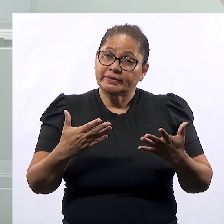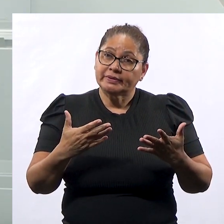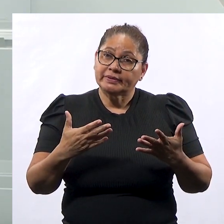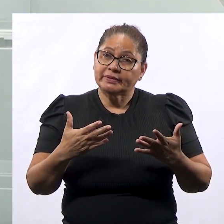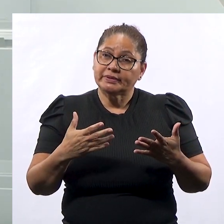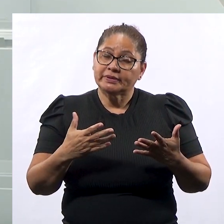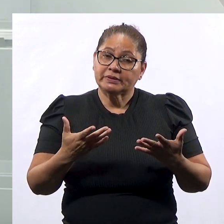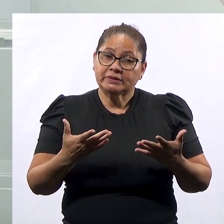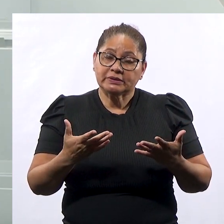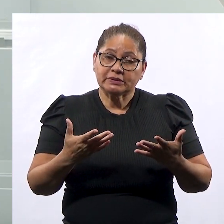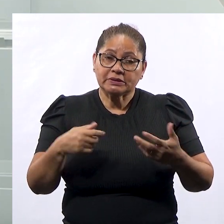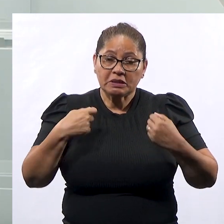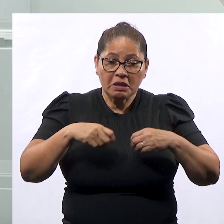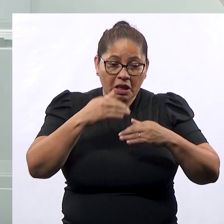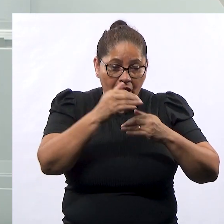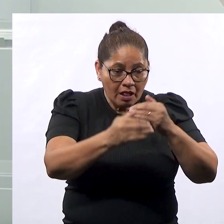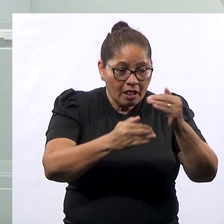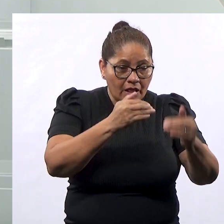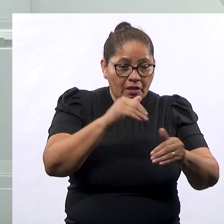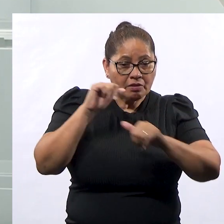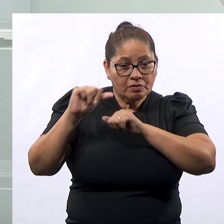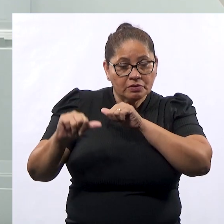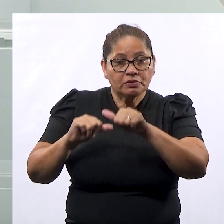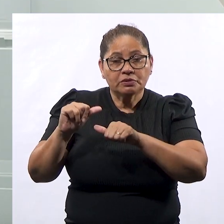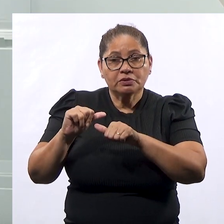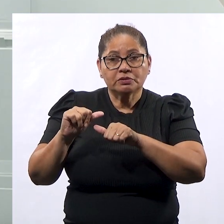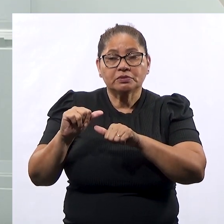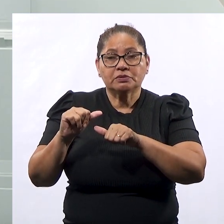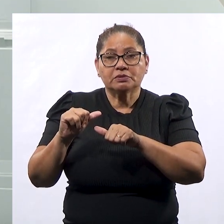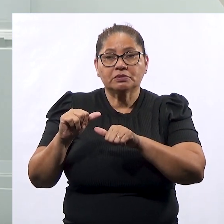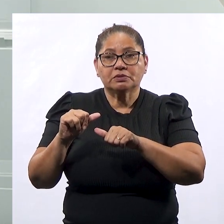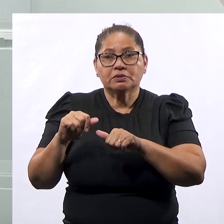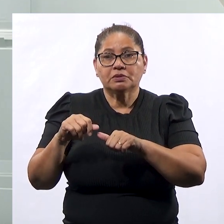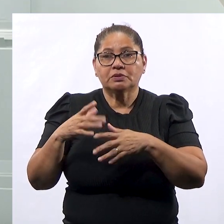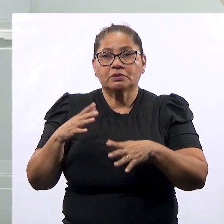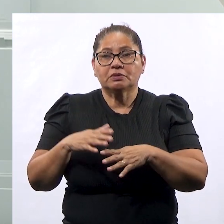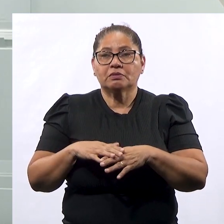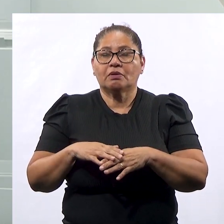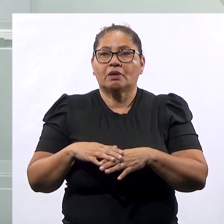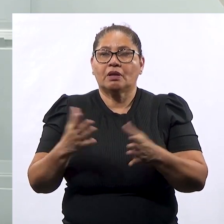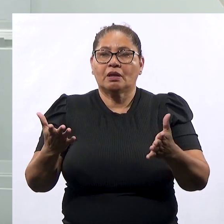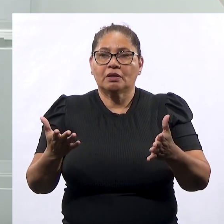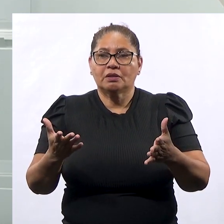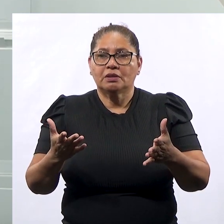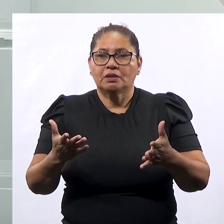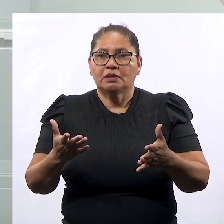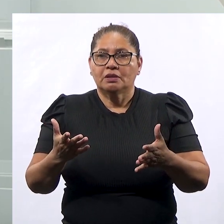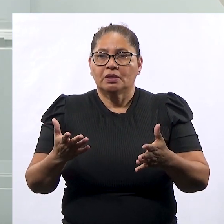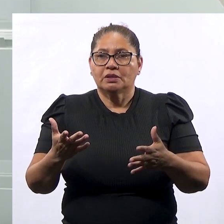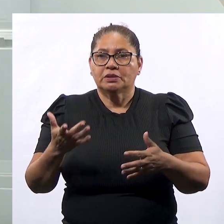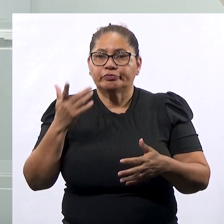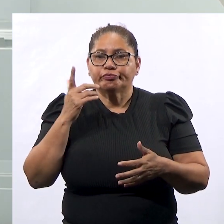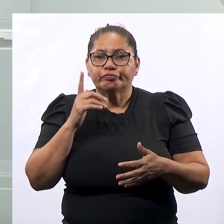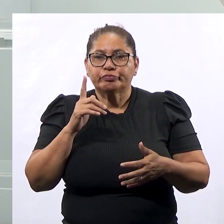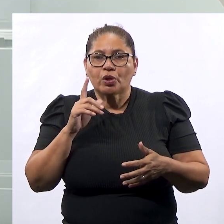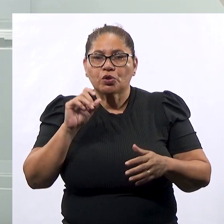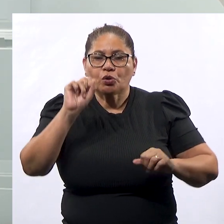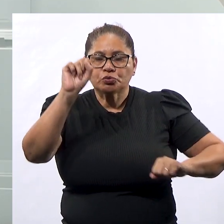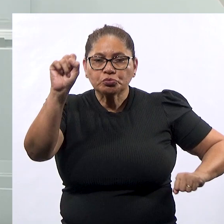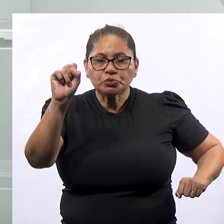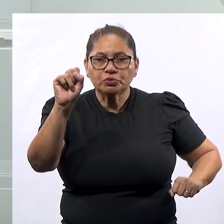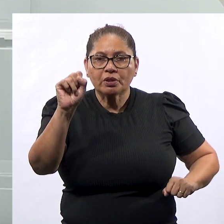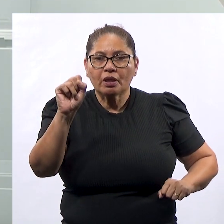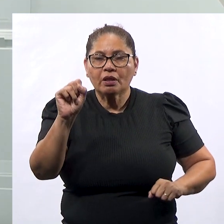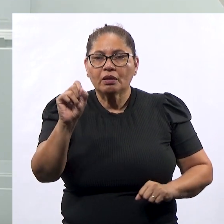concepções arcaicas de processo avaliativo, de avaliação, elas imperam e a gente fica apenas com